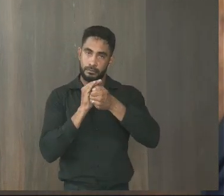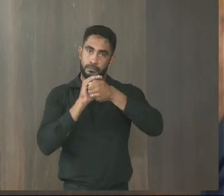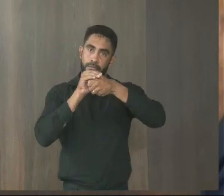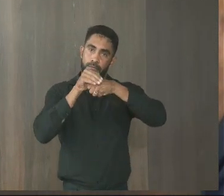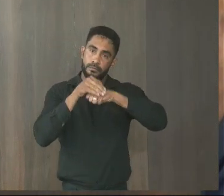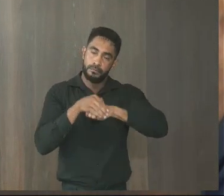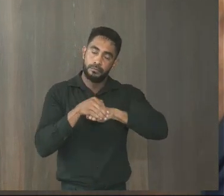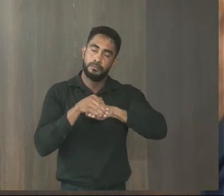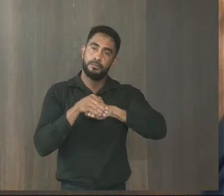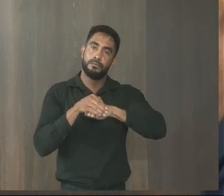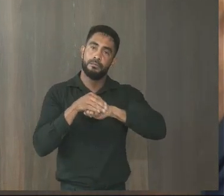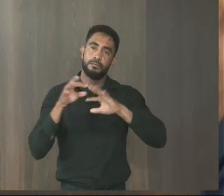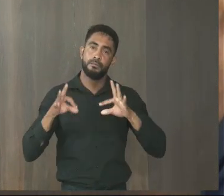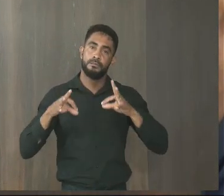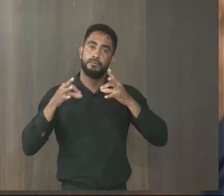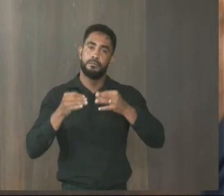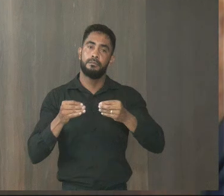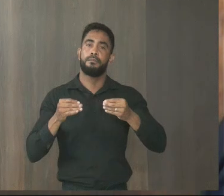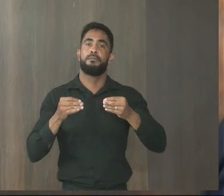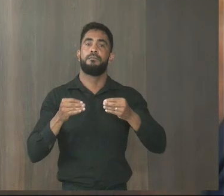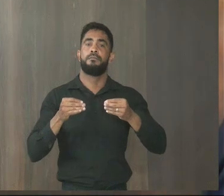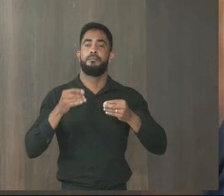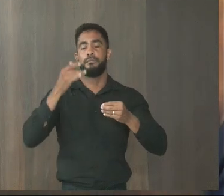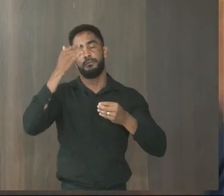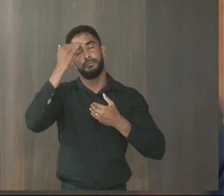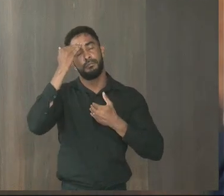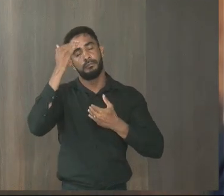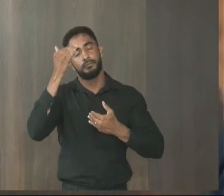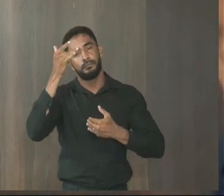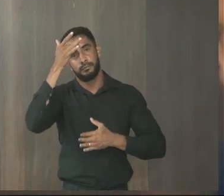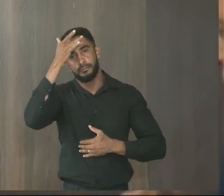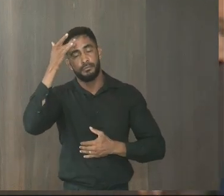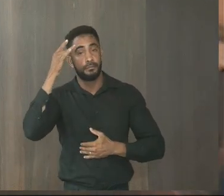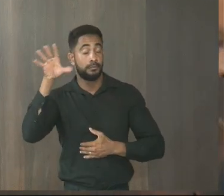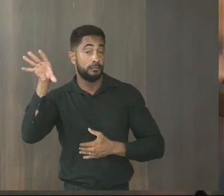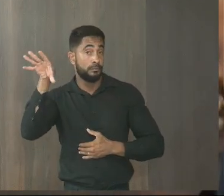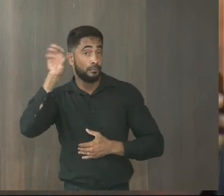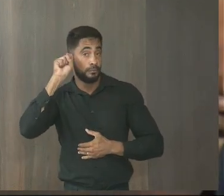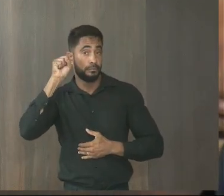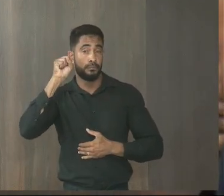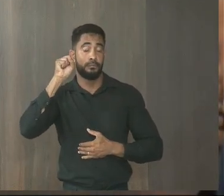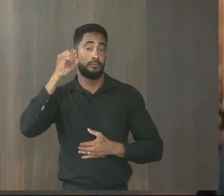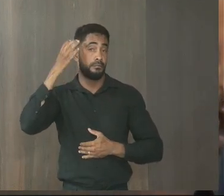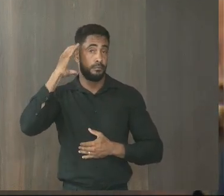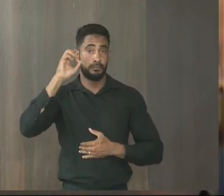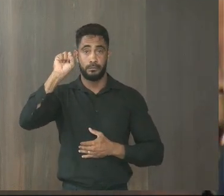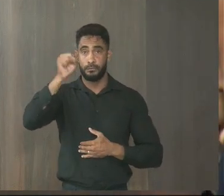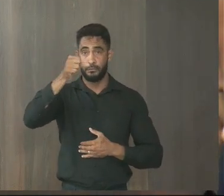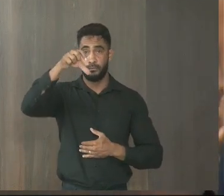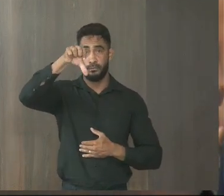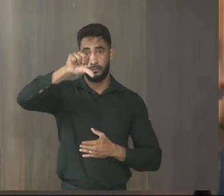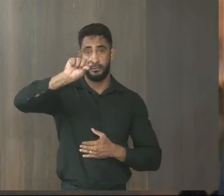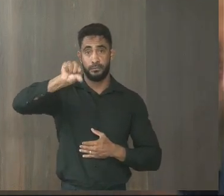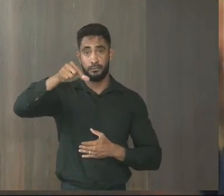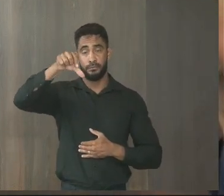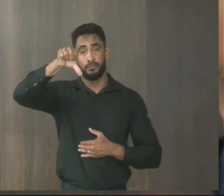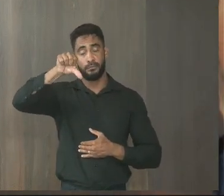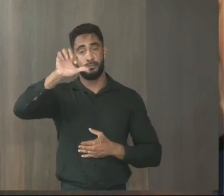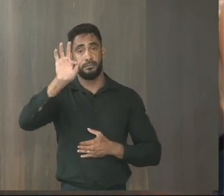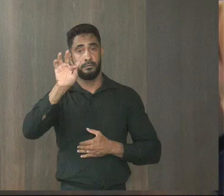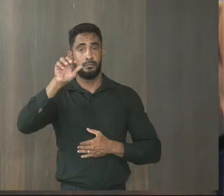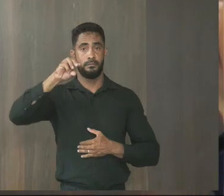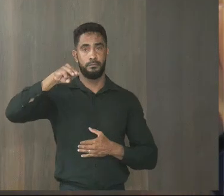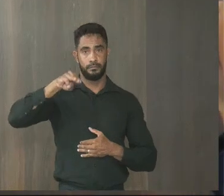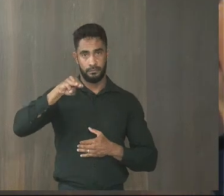noite, todo especial aí, o nosso agradecimento àqueles que ainda nos ouvem pela Rádio Câmara, 89,9 FM, a nossa